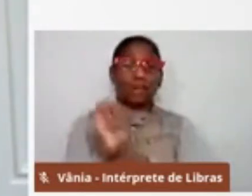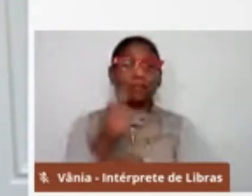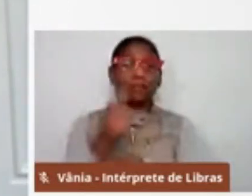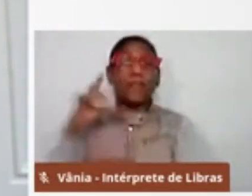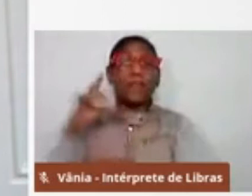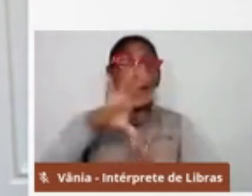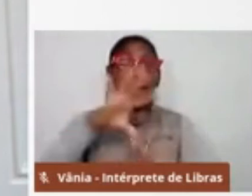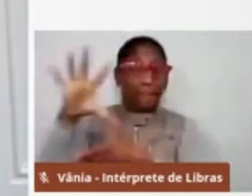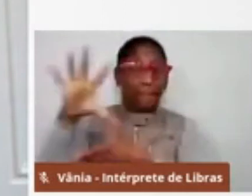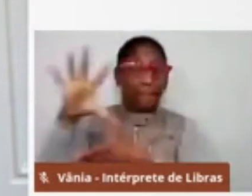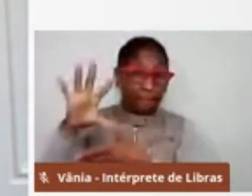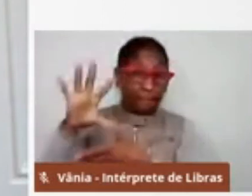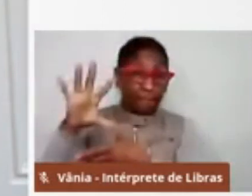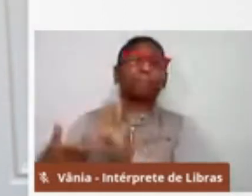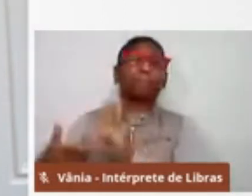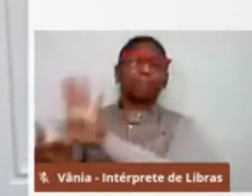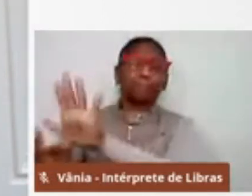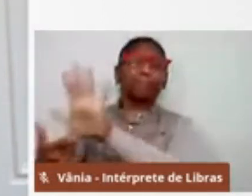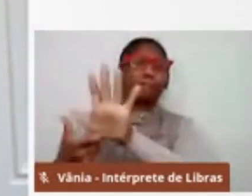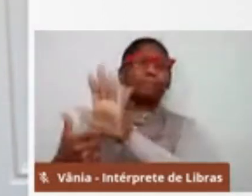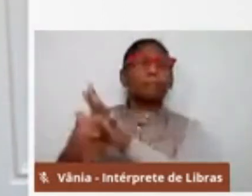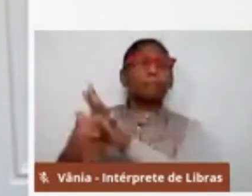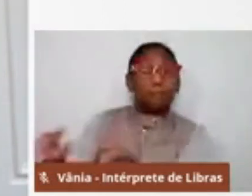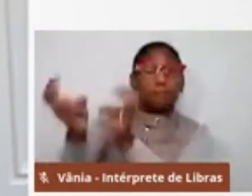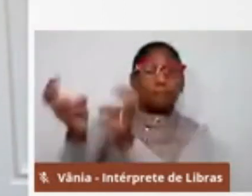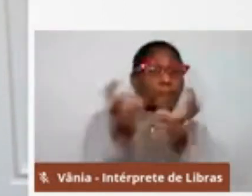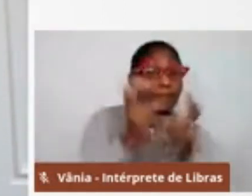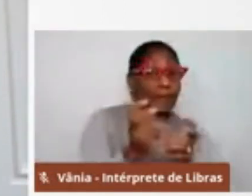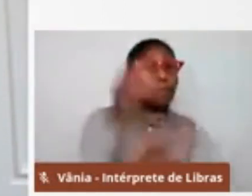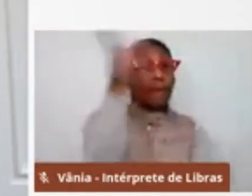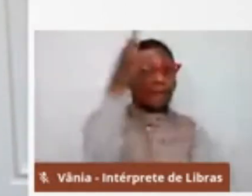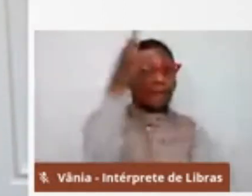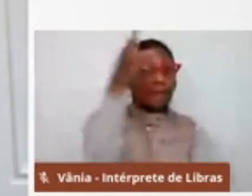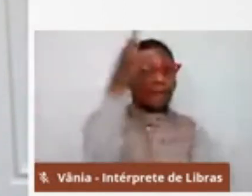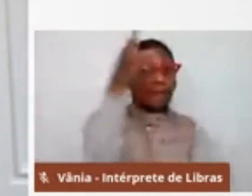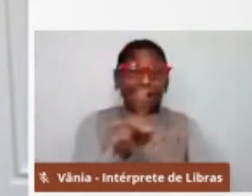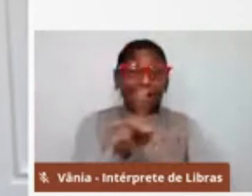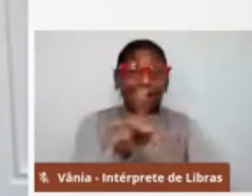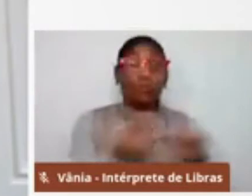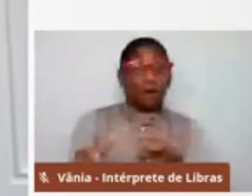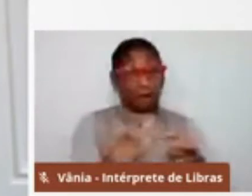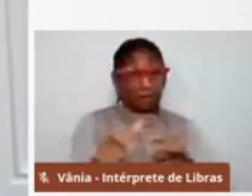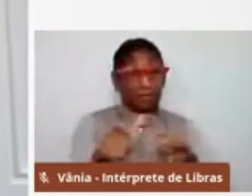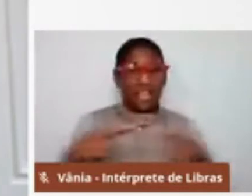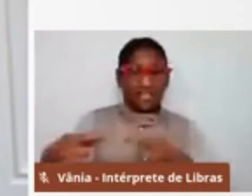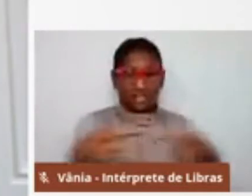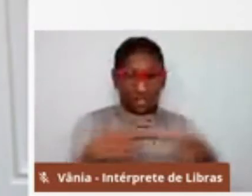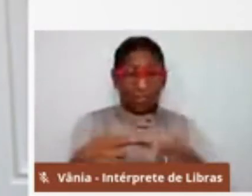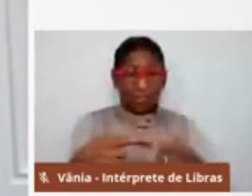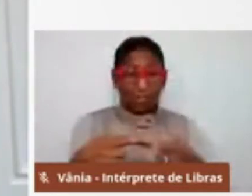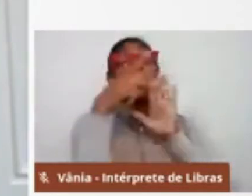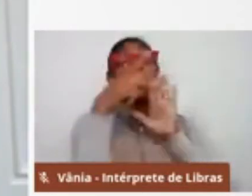como fazemos, né, identificando as bandeiras de cada região, os